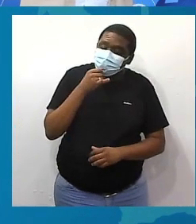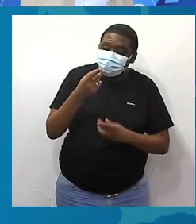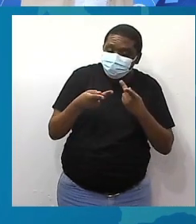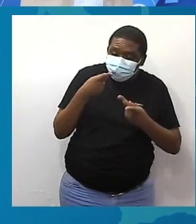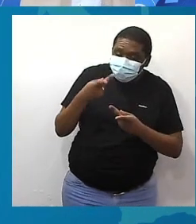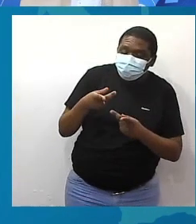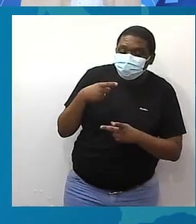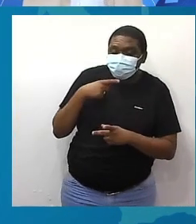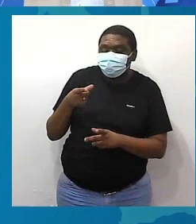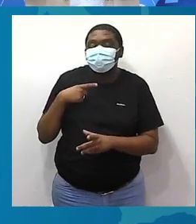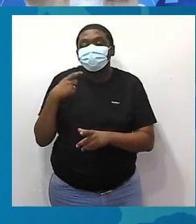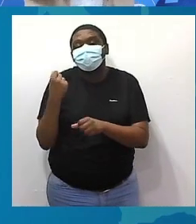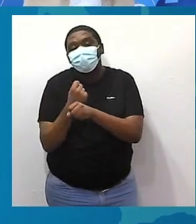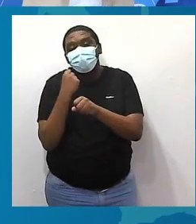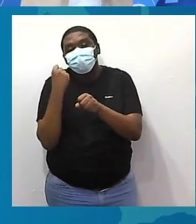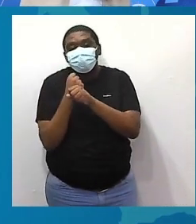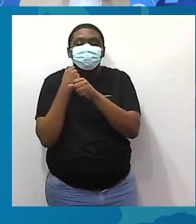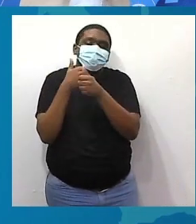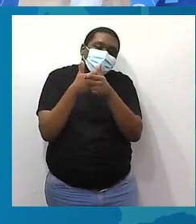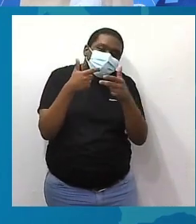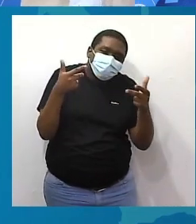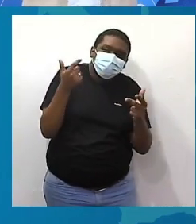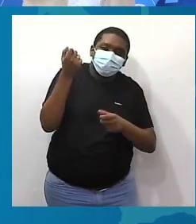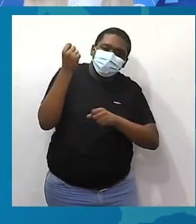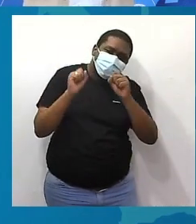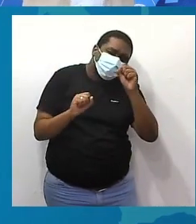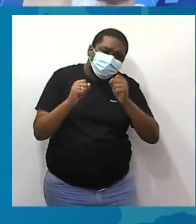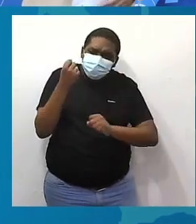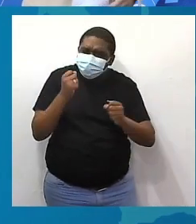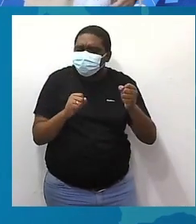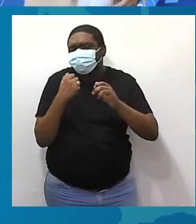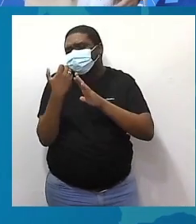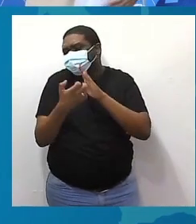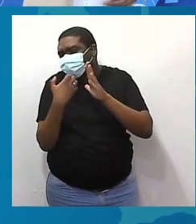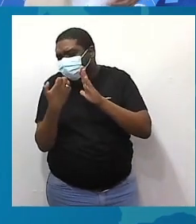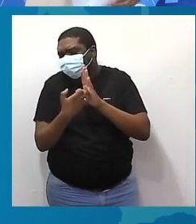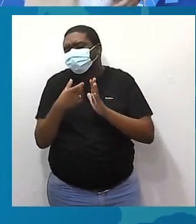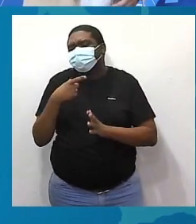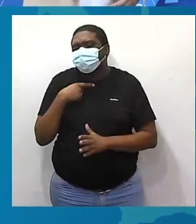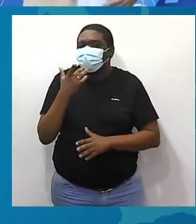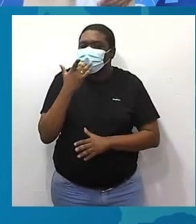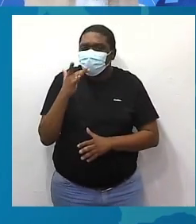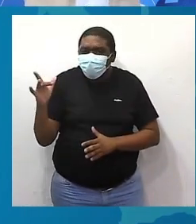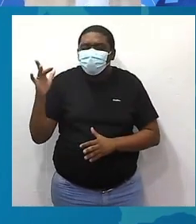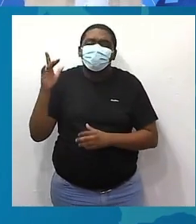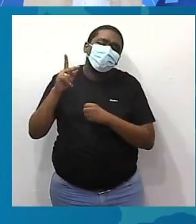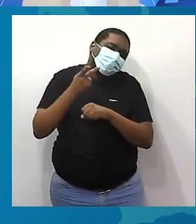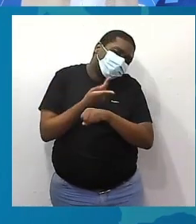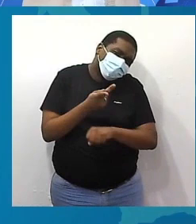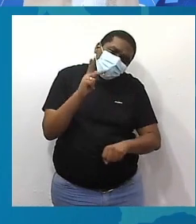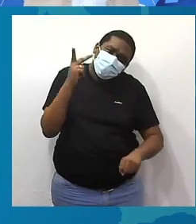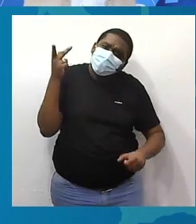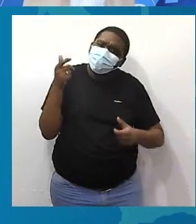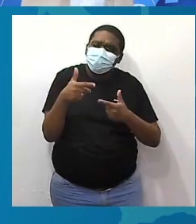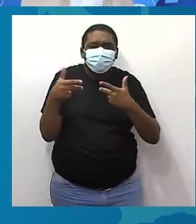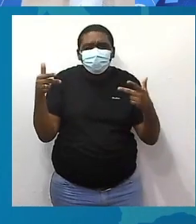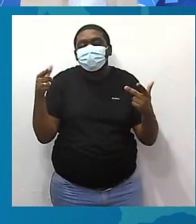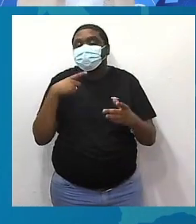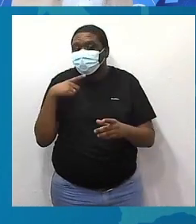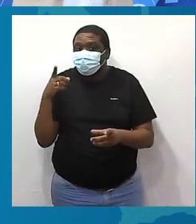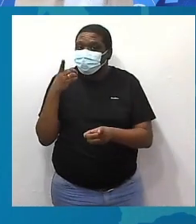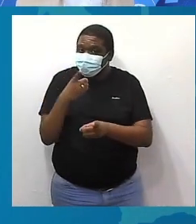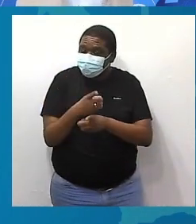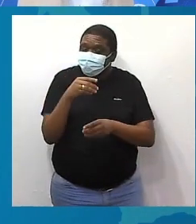construção civil, indústrias e até em presentes como o ouro, a prata, que são minerais que são